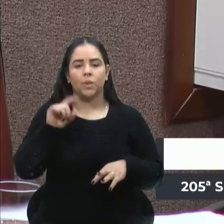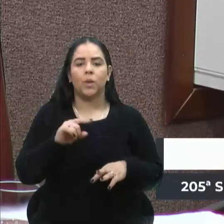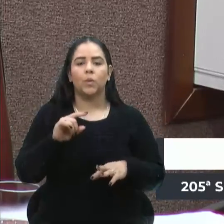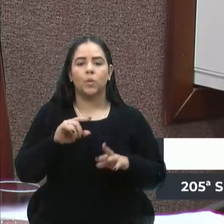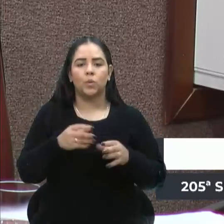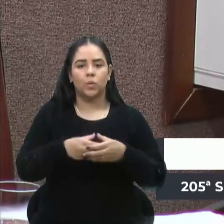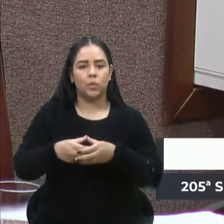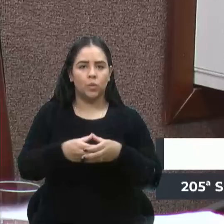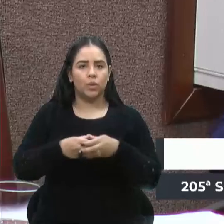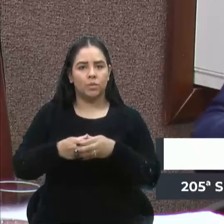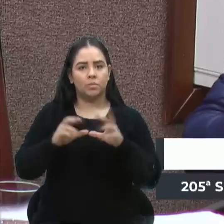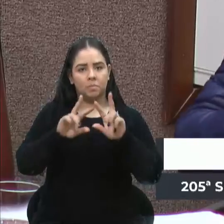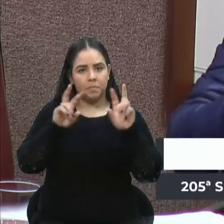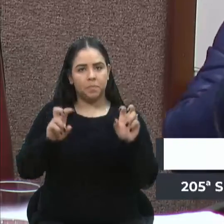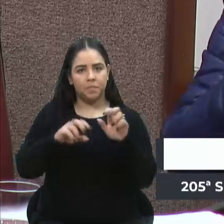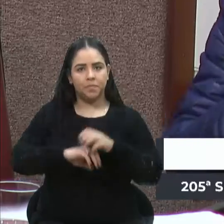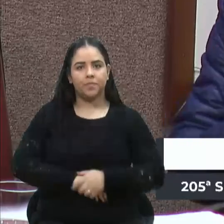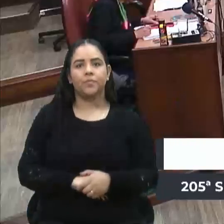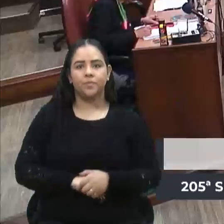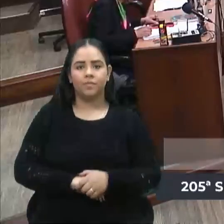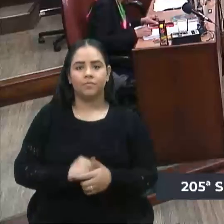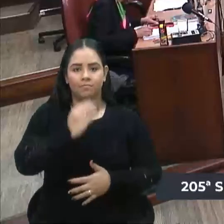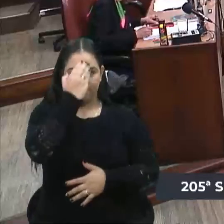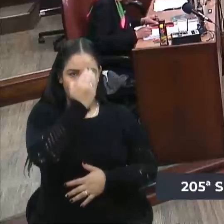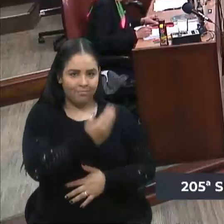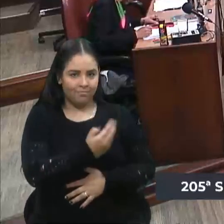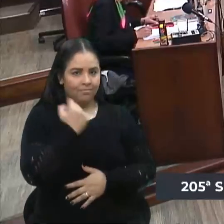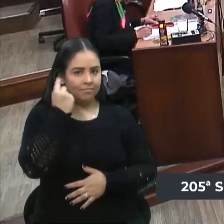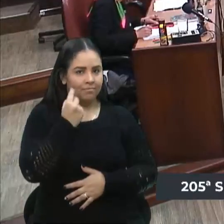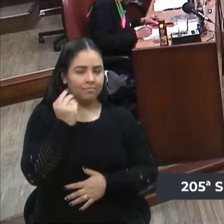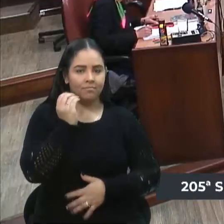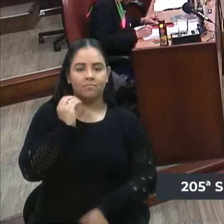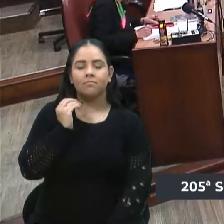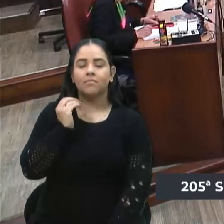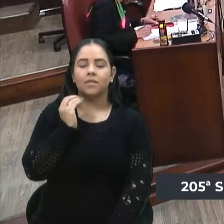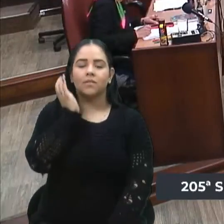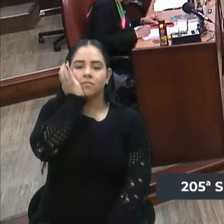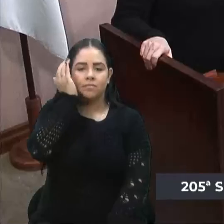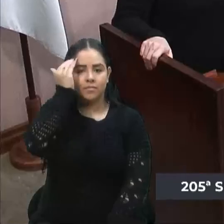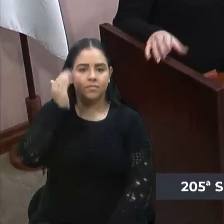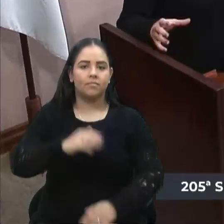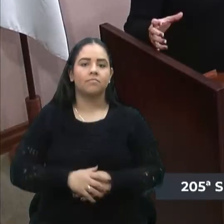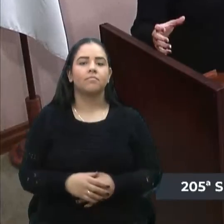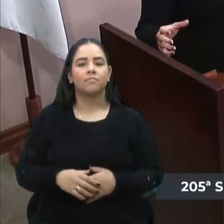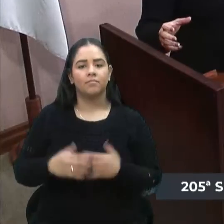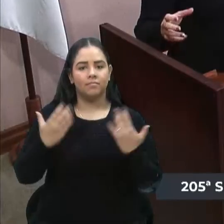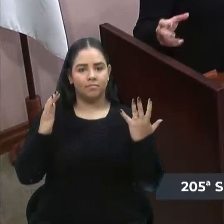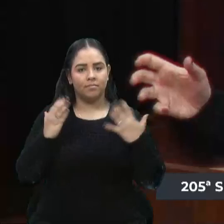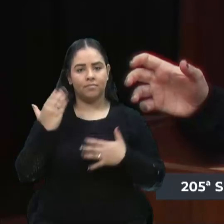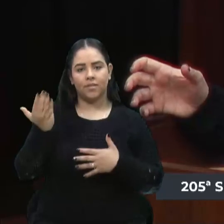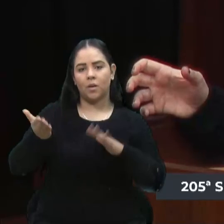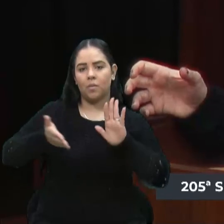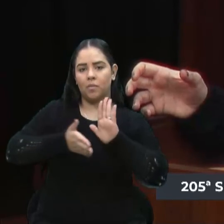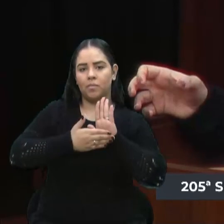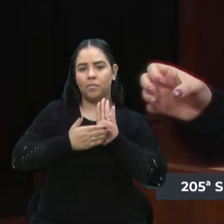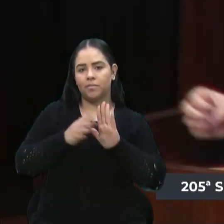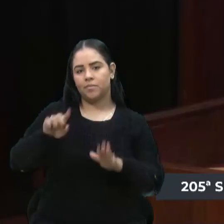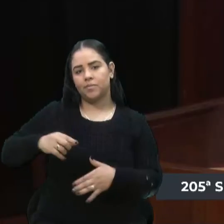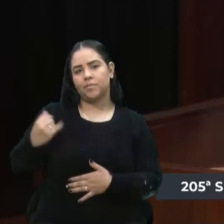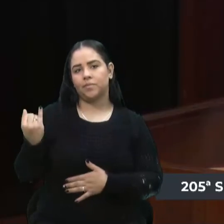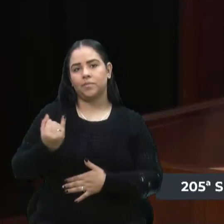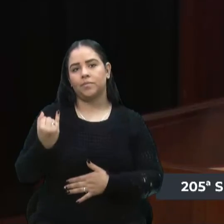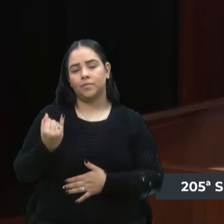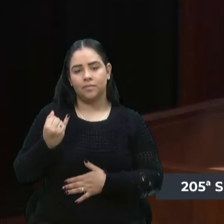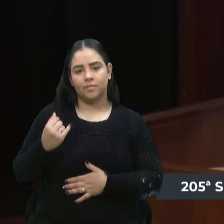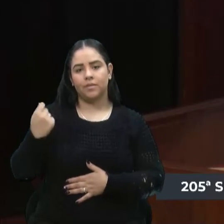nesse quesito específico. Obrigada, vereador Felipe. Para concluir, parabéns. Eu acho que essa sua proposição ela é muito importante, né? Que se